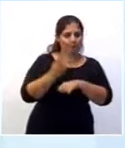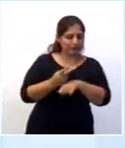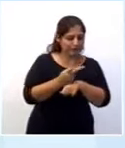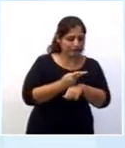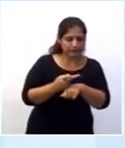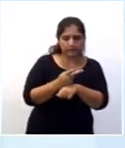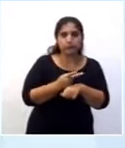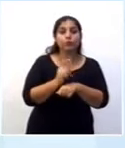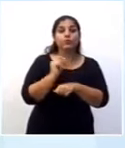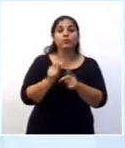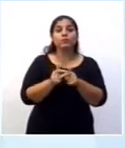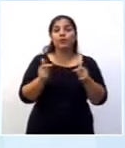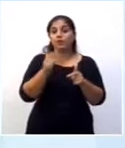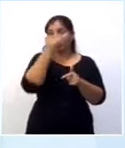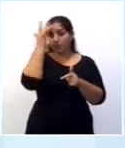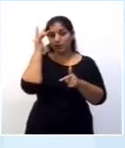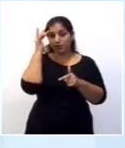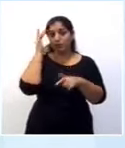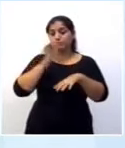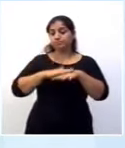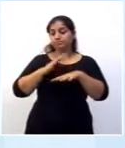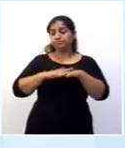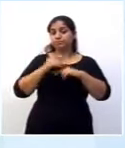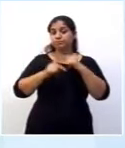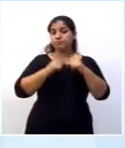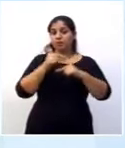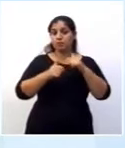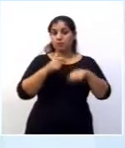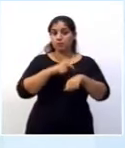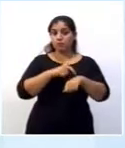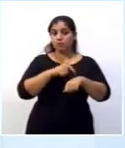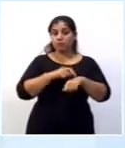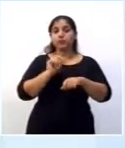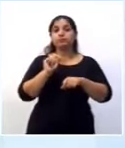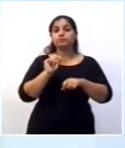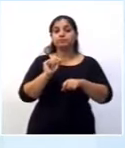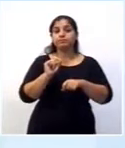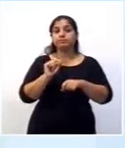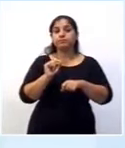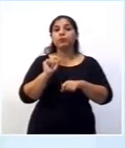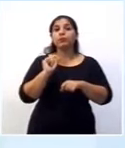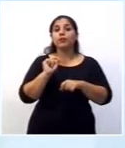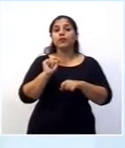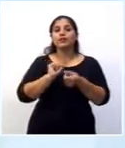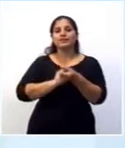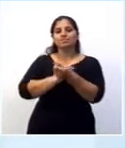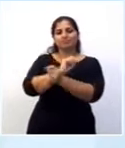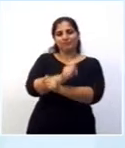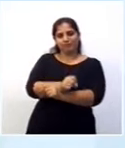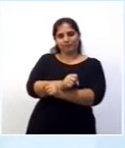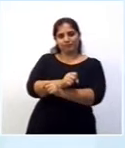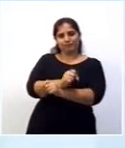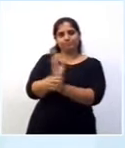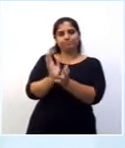boa parte da mão de obra, nesse momento, vai ser a mão de obra escrava. No nosso